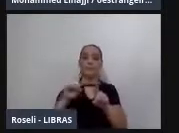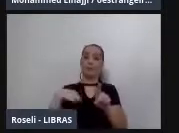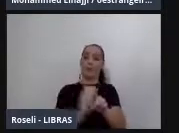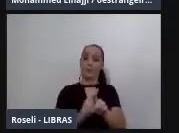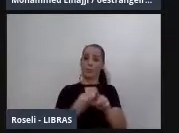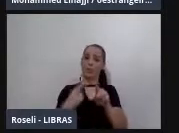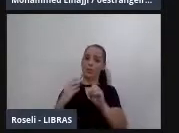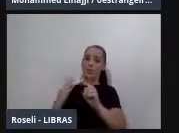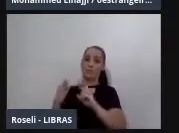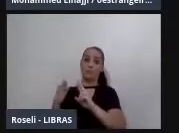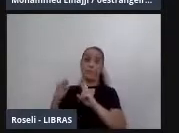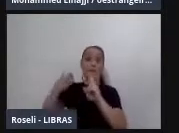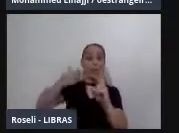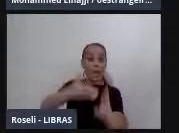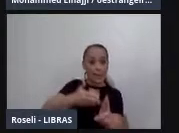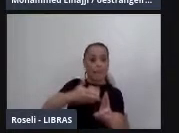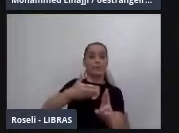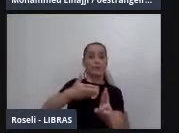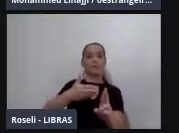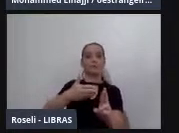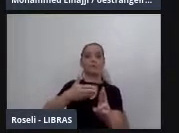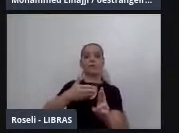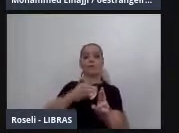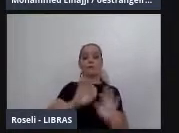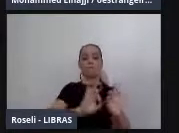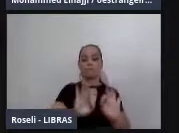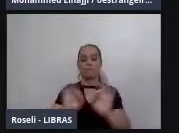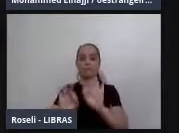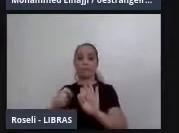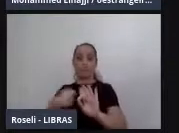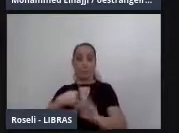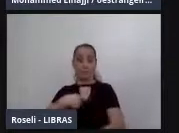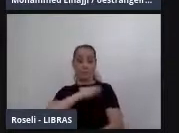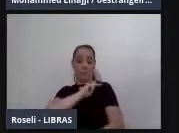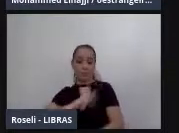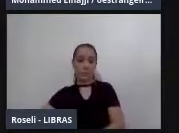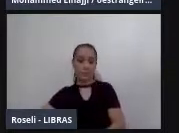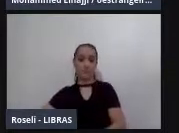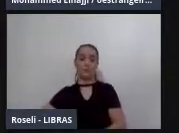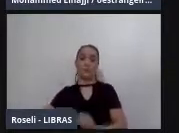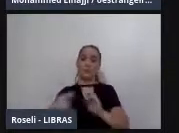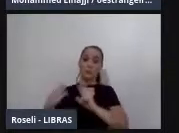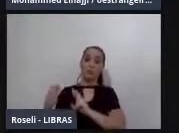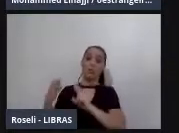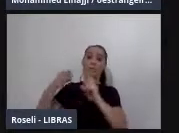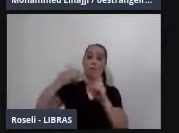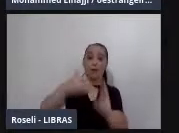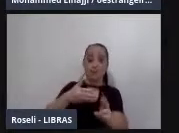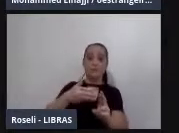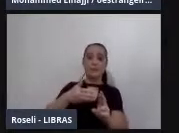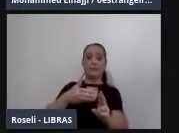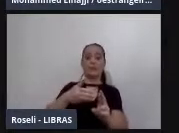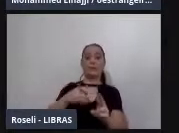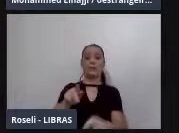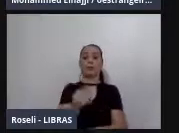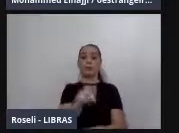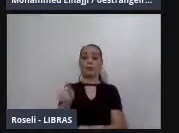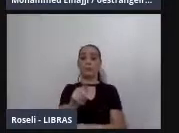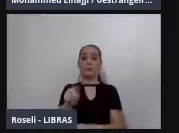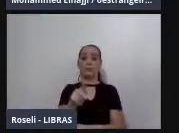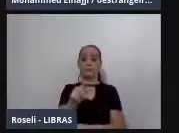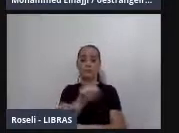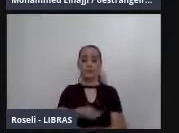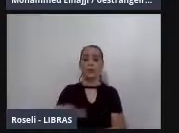representação. Né? A cátedra eu presido, e nós temos, então, representantes docentes de todas as áreas de conhecimento da